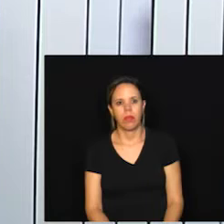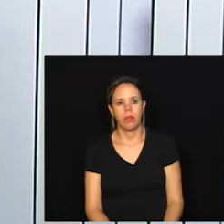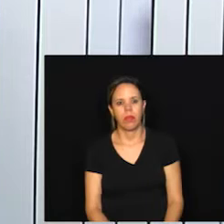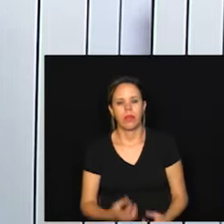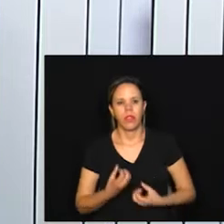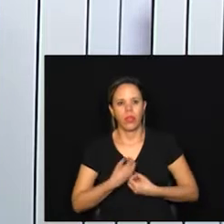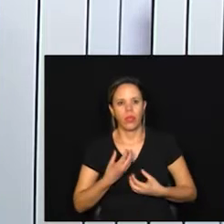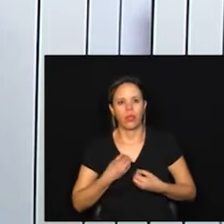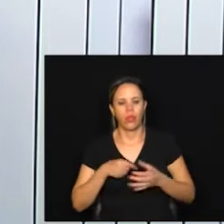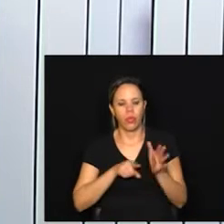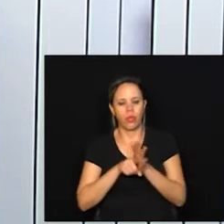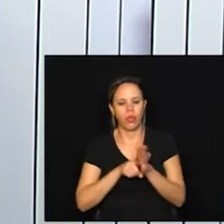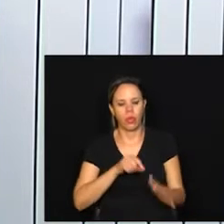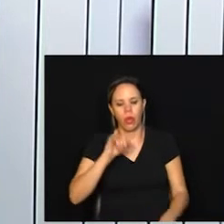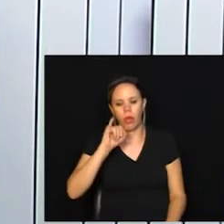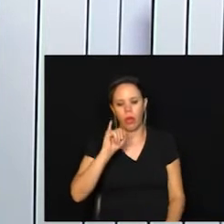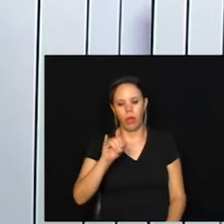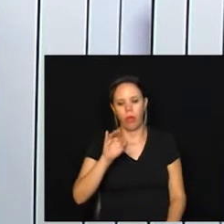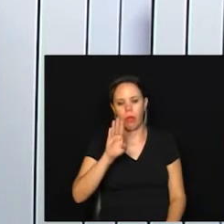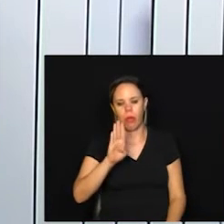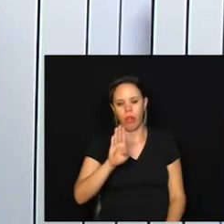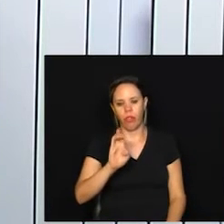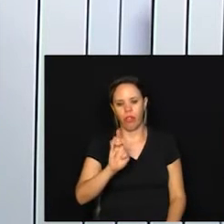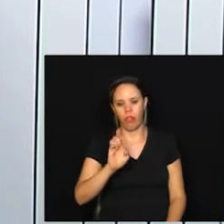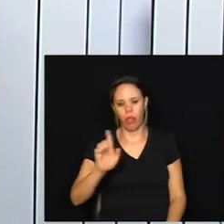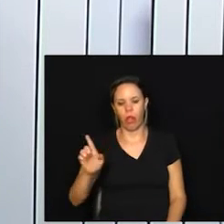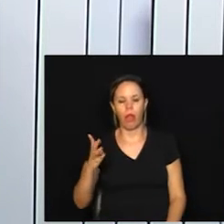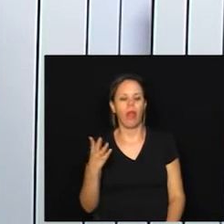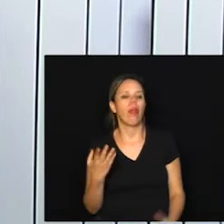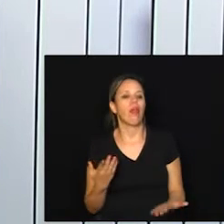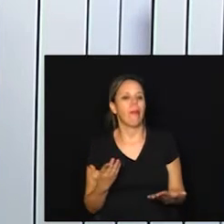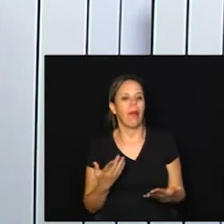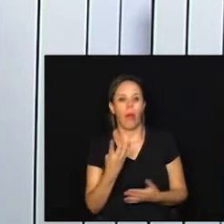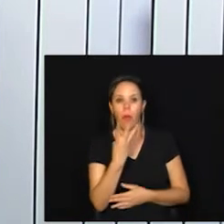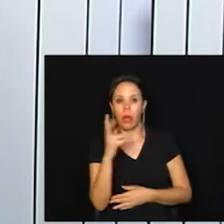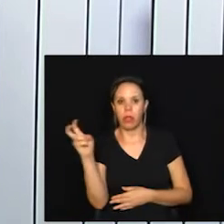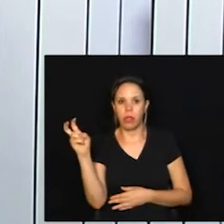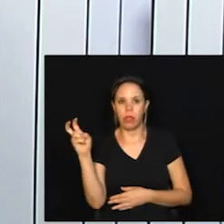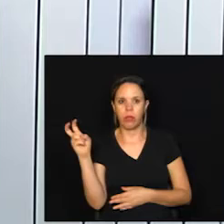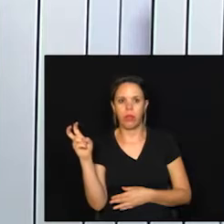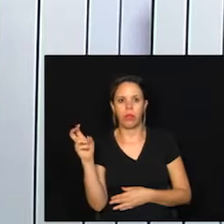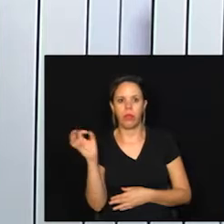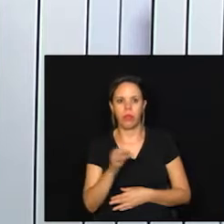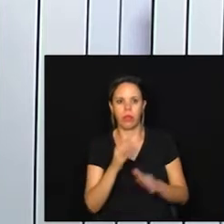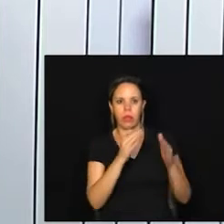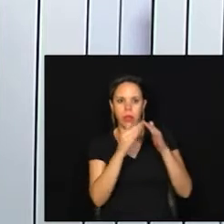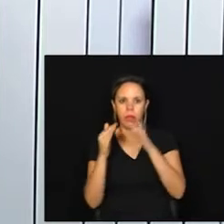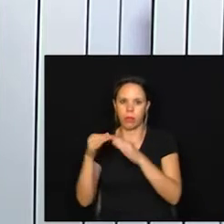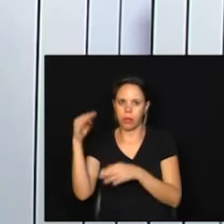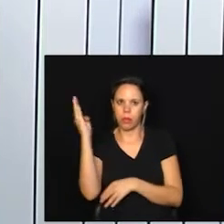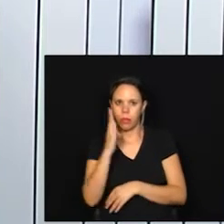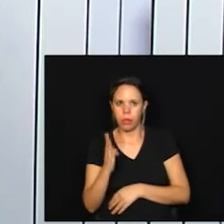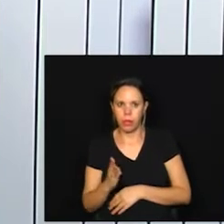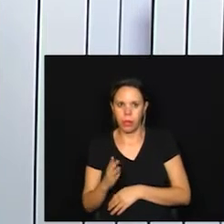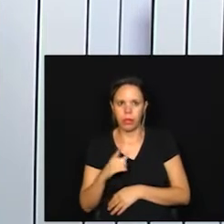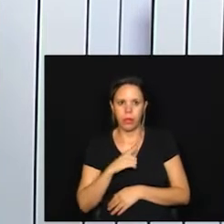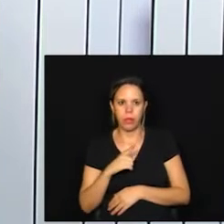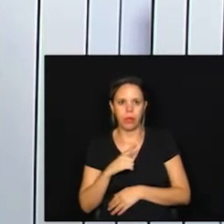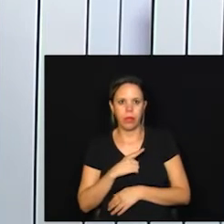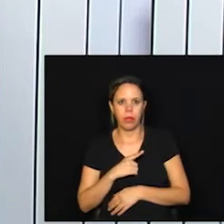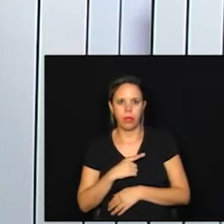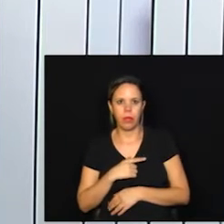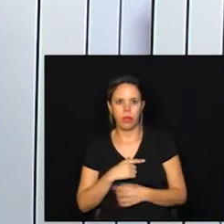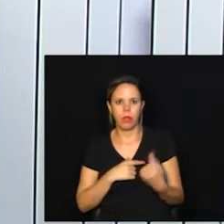Dados do IBGE mostram que mais de 45% das residências aqui no Brasil tem pelo